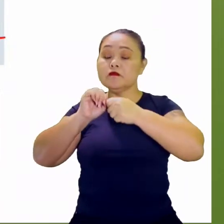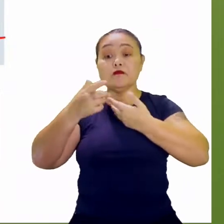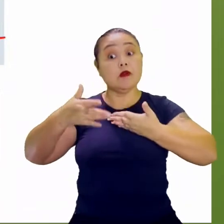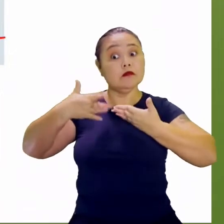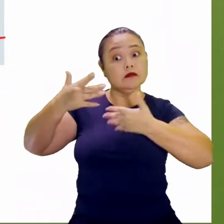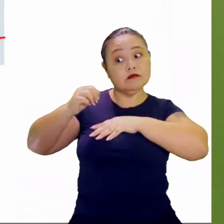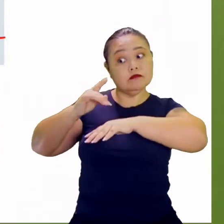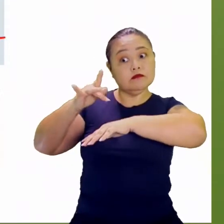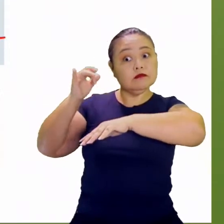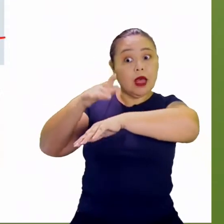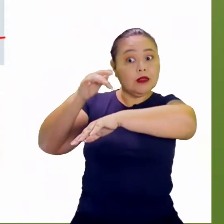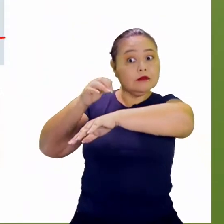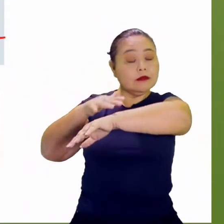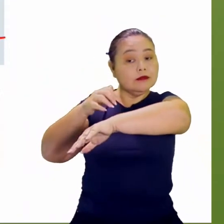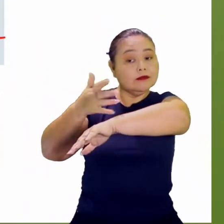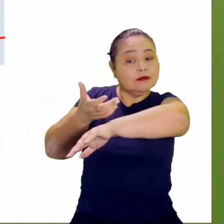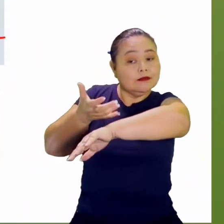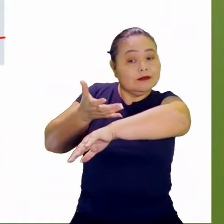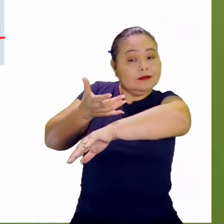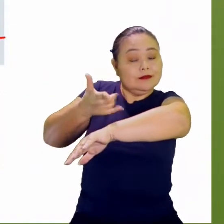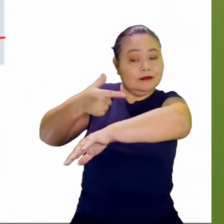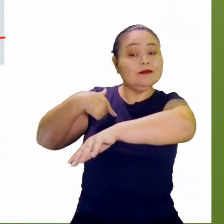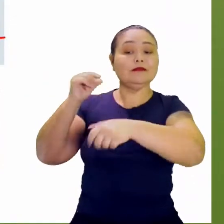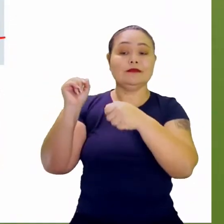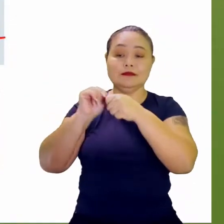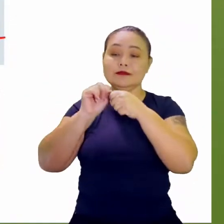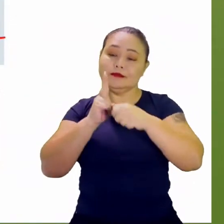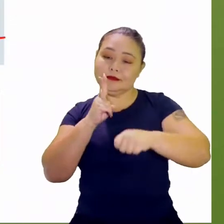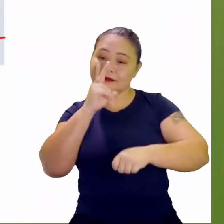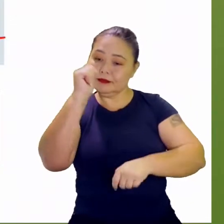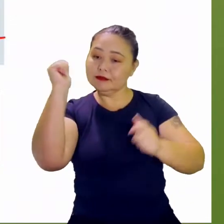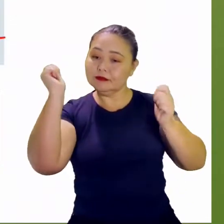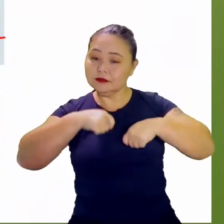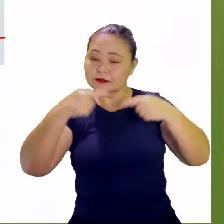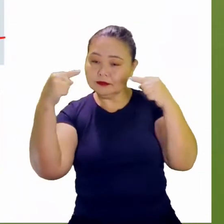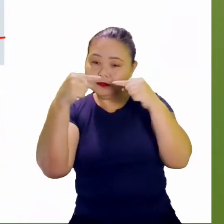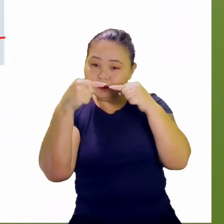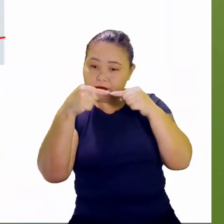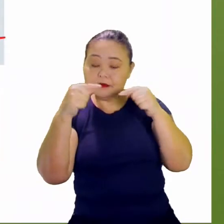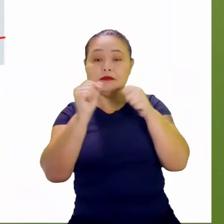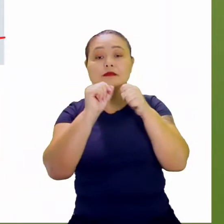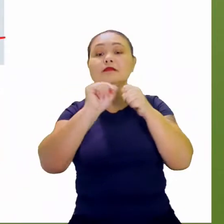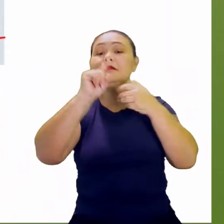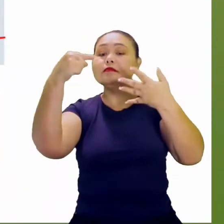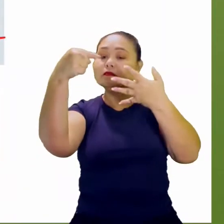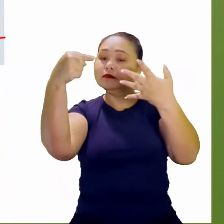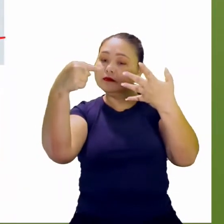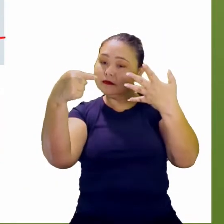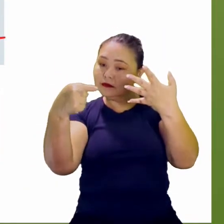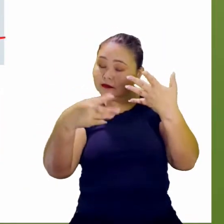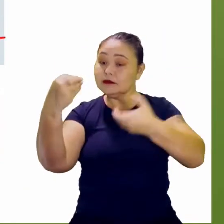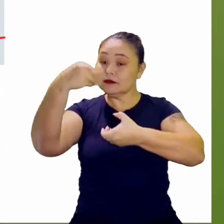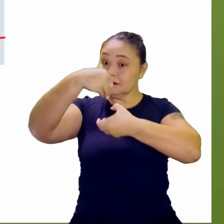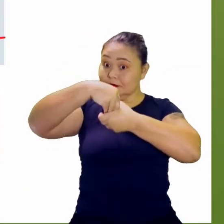estímulo, porque se eu tenho um estímulo, eu consigo produzir força suficiente. Então, são as propriedades funcionais. E aí, agora nós vamos